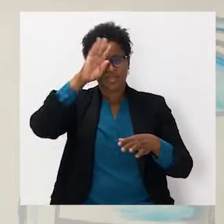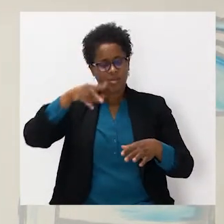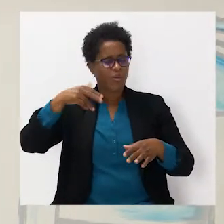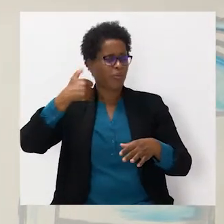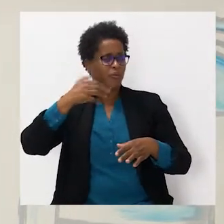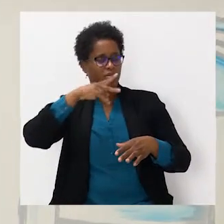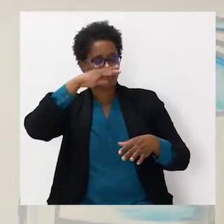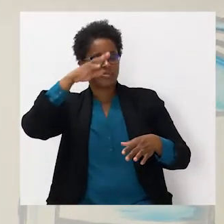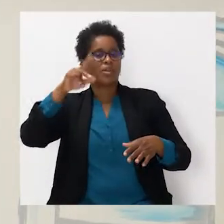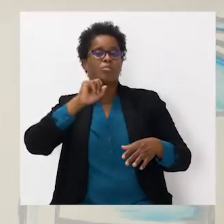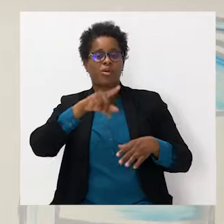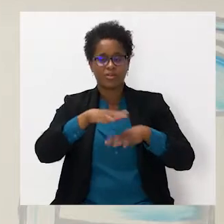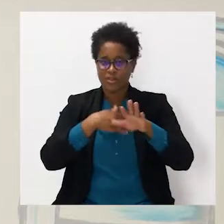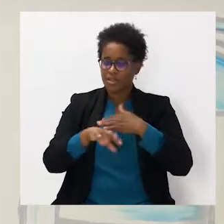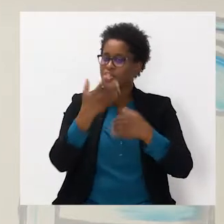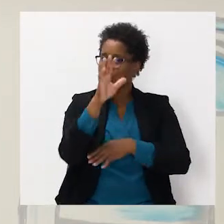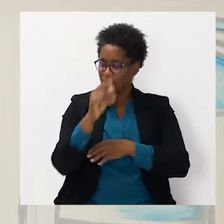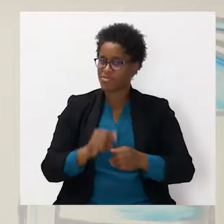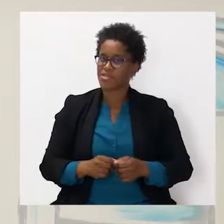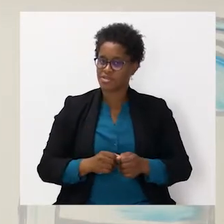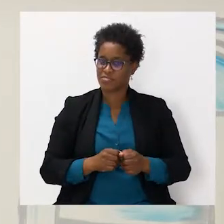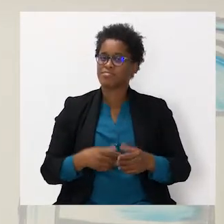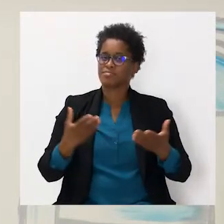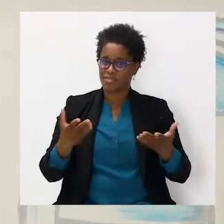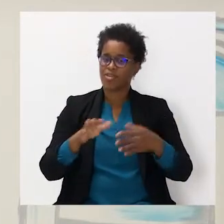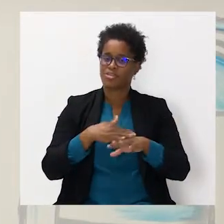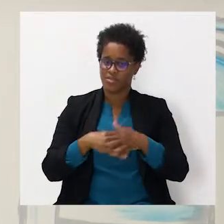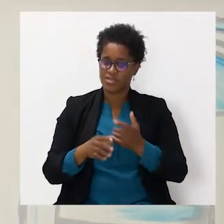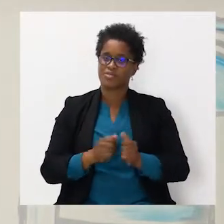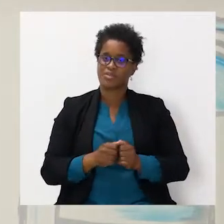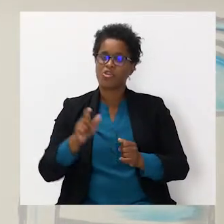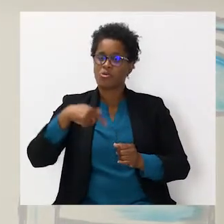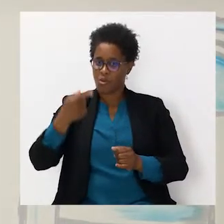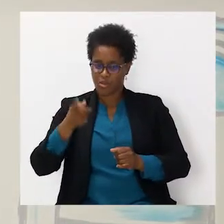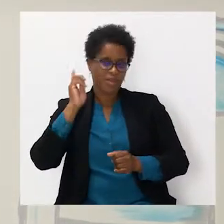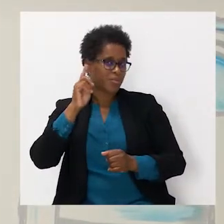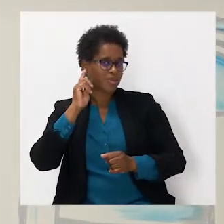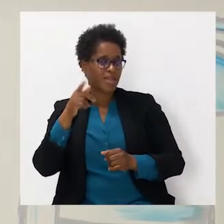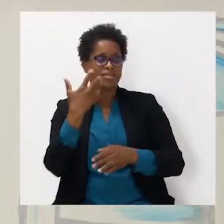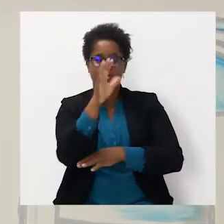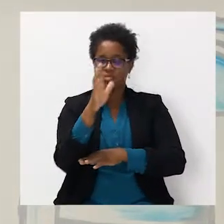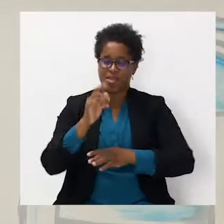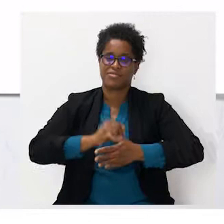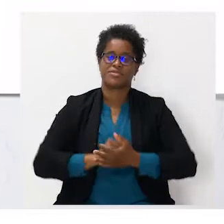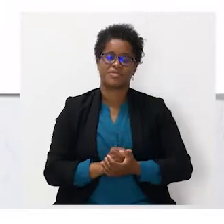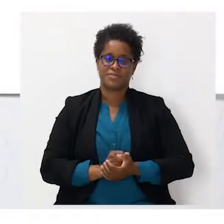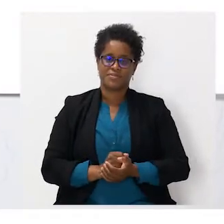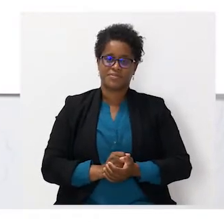pode-se fazer das plantas? Faz-se das plantas? Então, é uma outra importância das